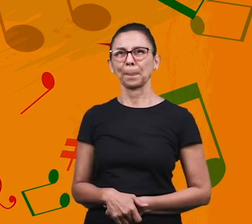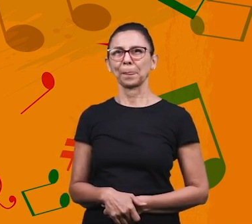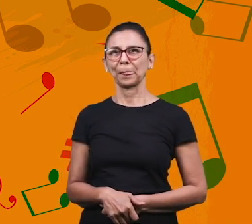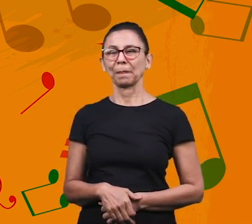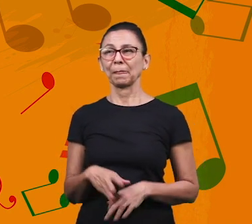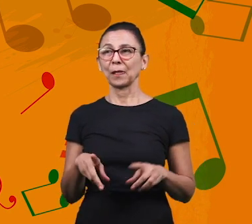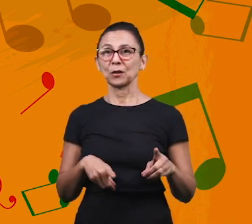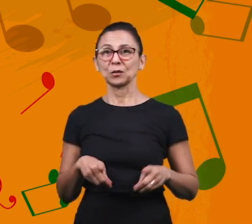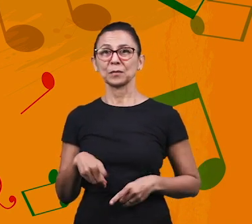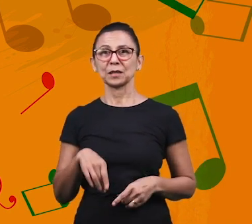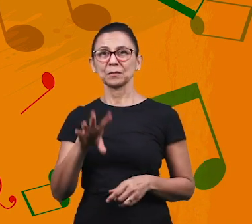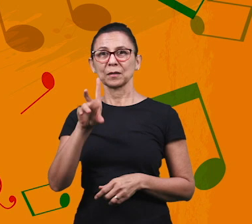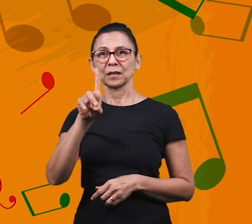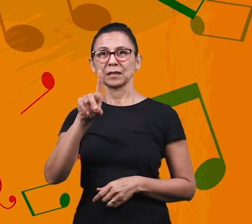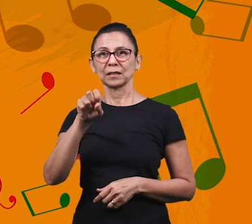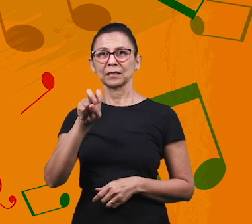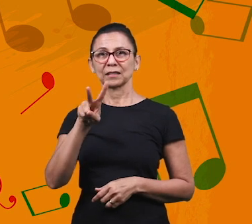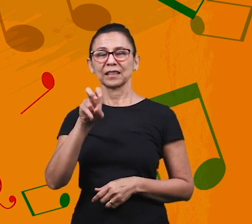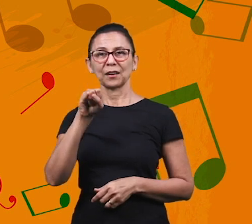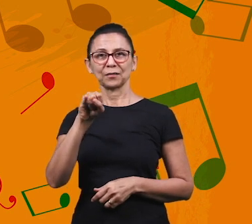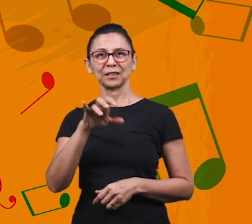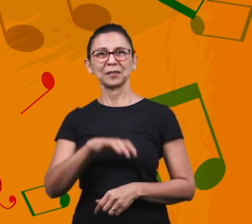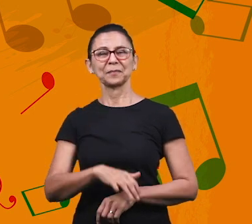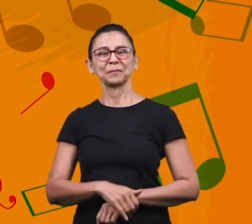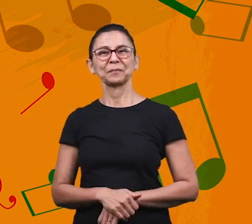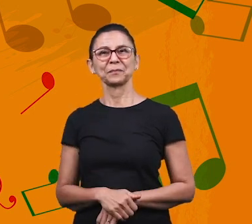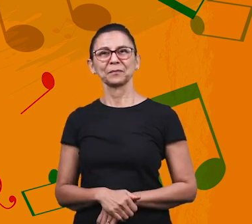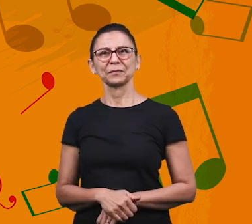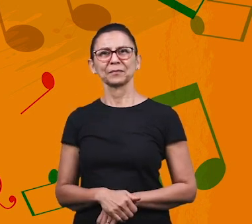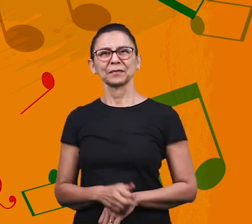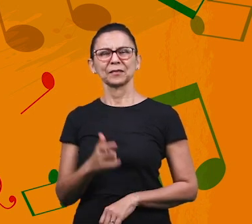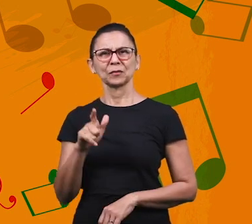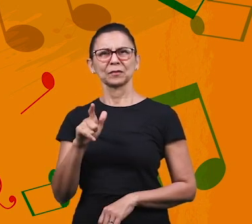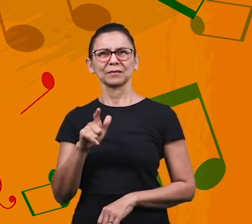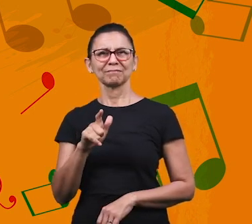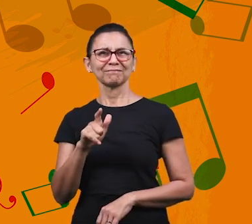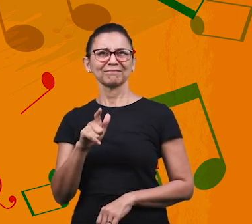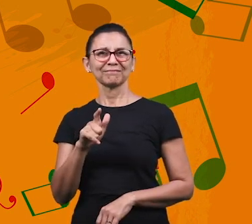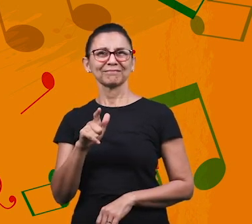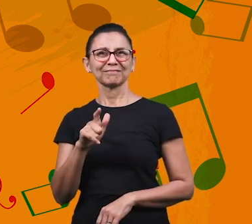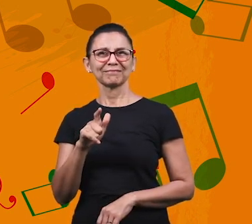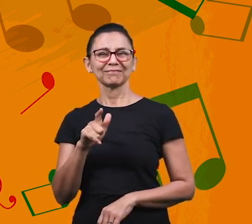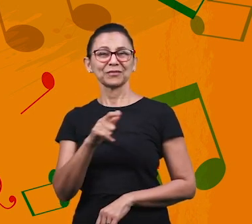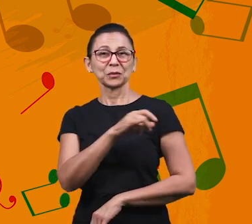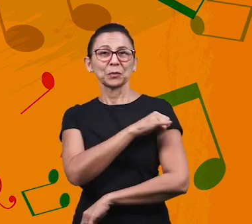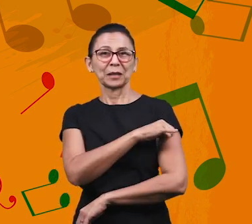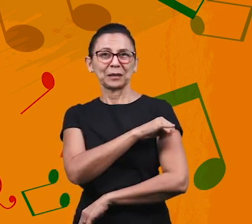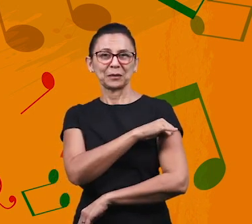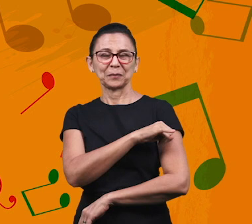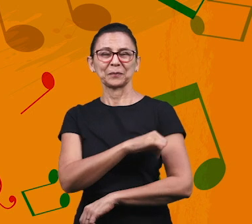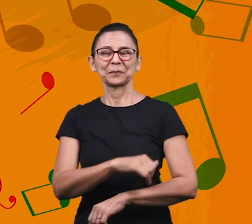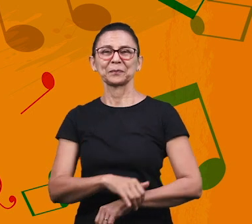Celui-là sont les cousins David et Francine de São Gonçalo, Rio de Janeiro. Rio de Janeiro.